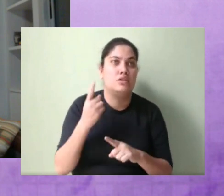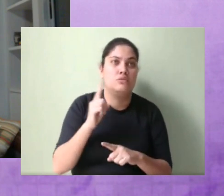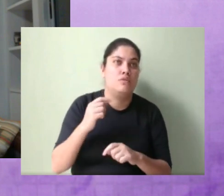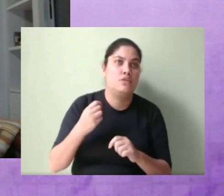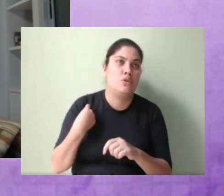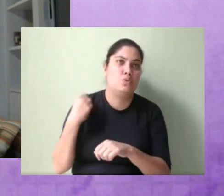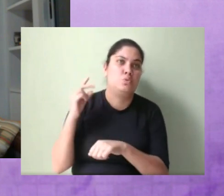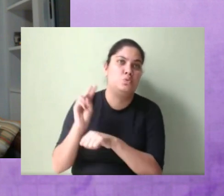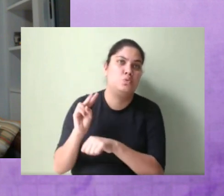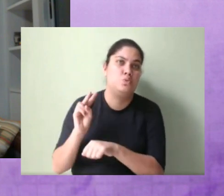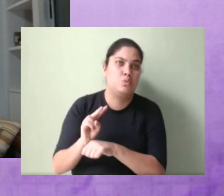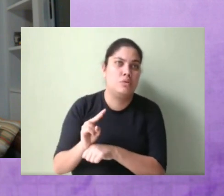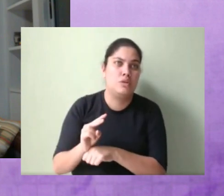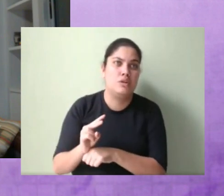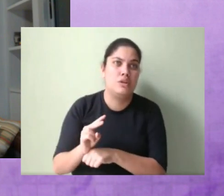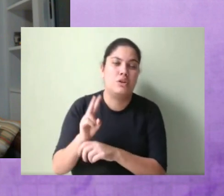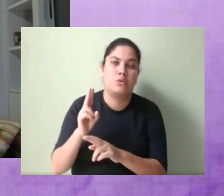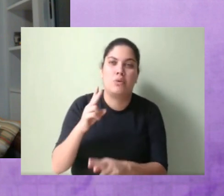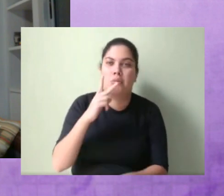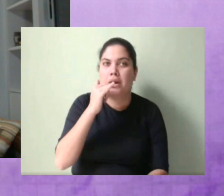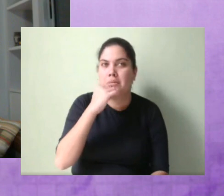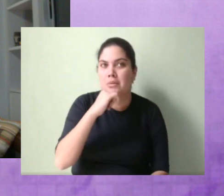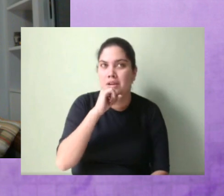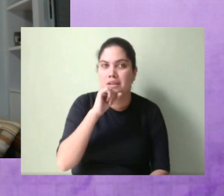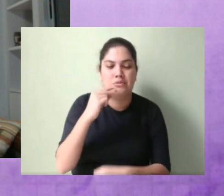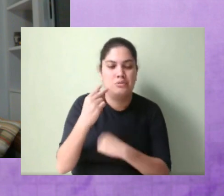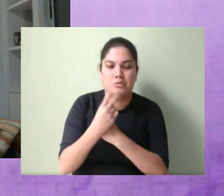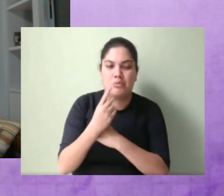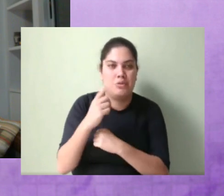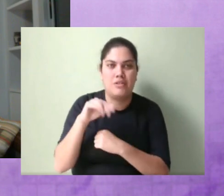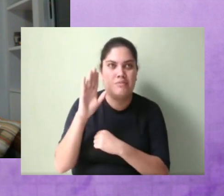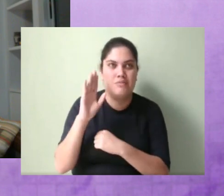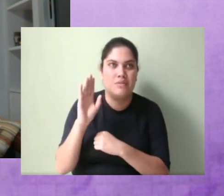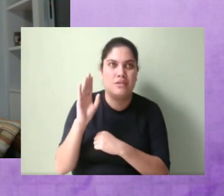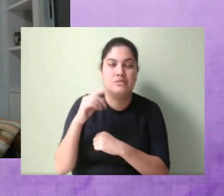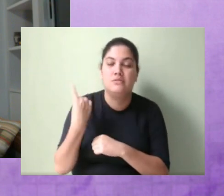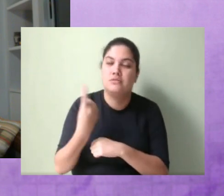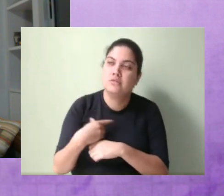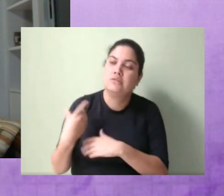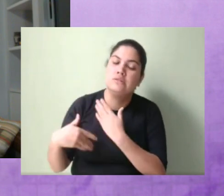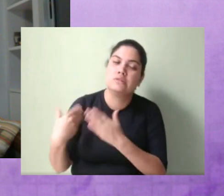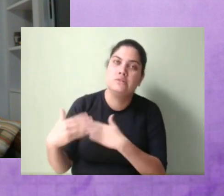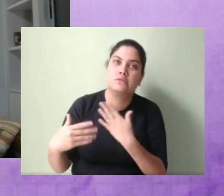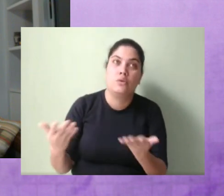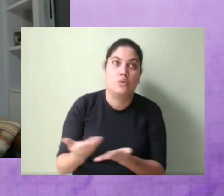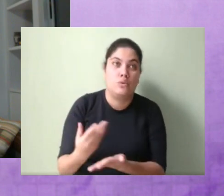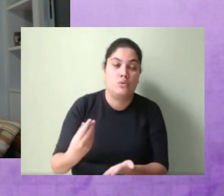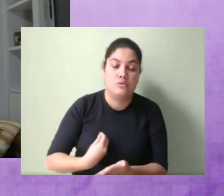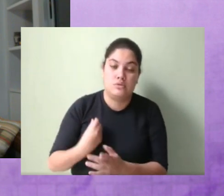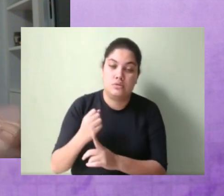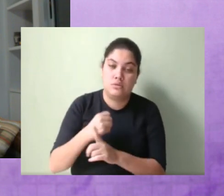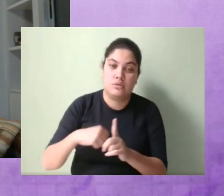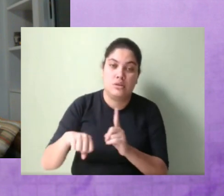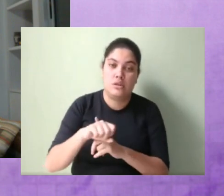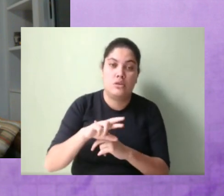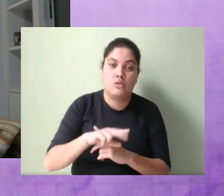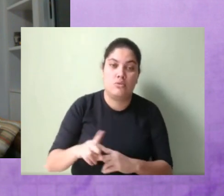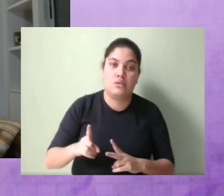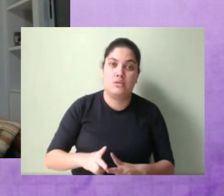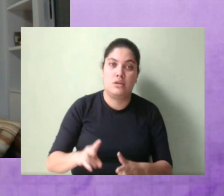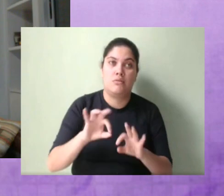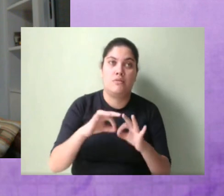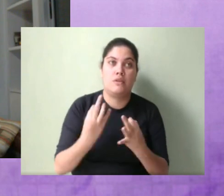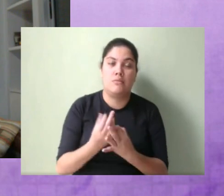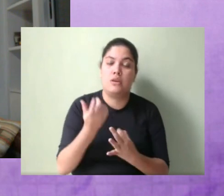meio... tá complicado, né? É um momento bem difícil. Então, mas assim, fica o convite, se aceitar, a gente só organiza